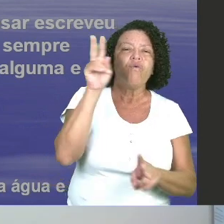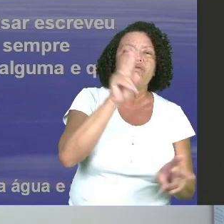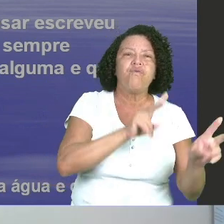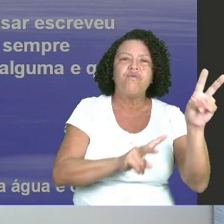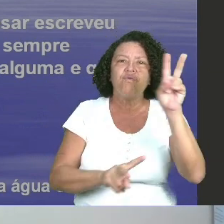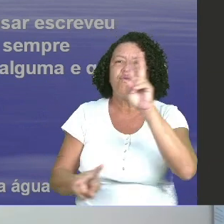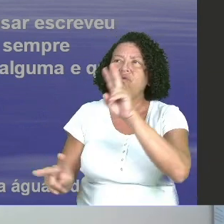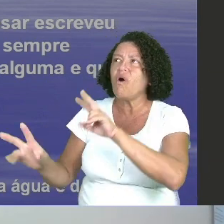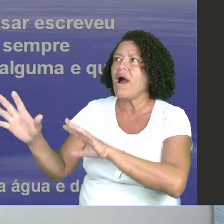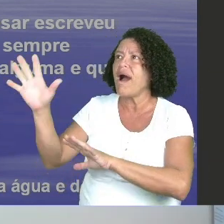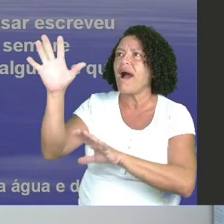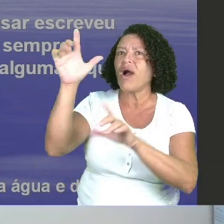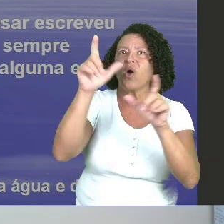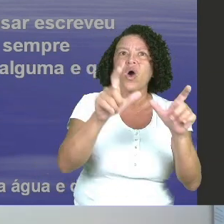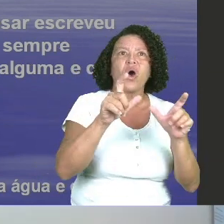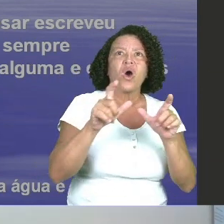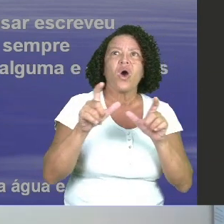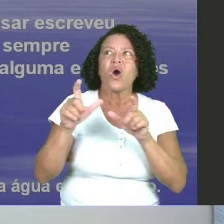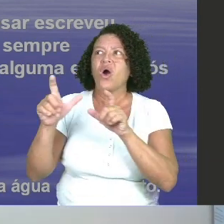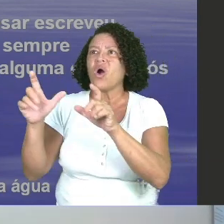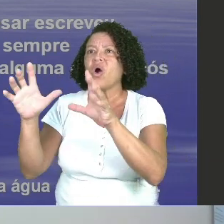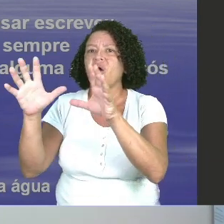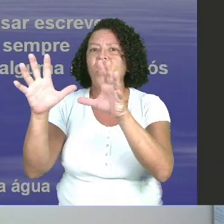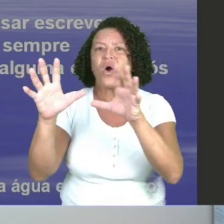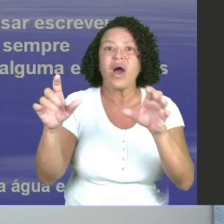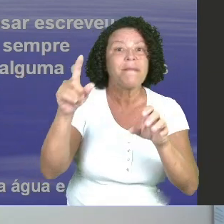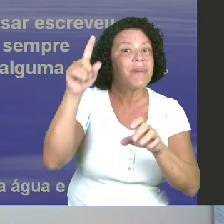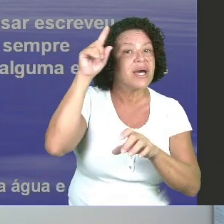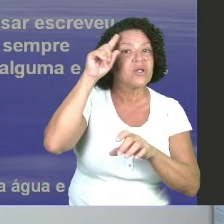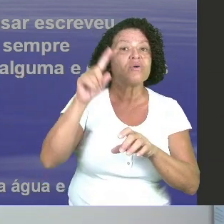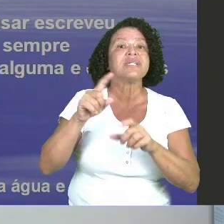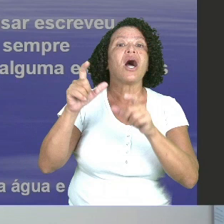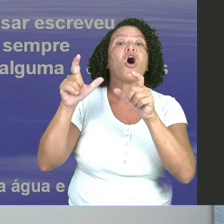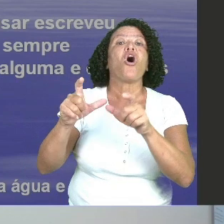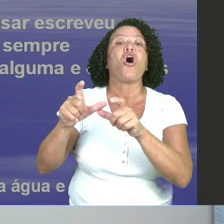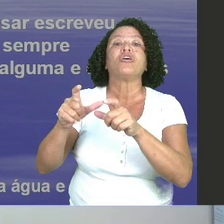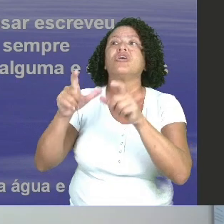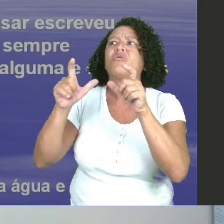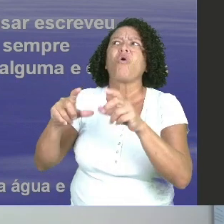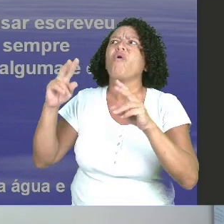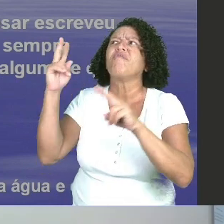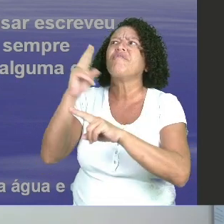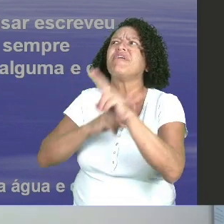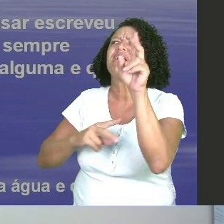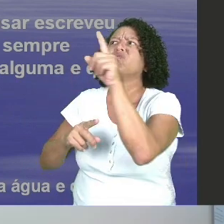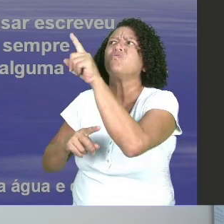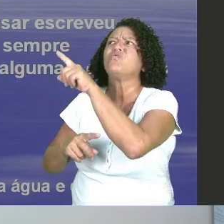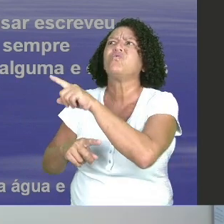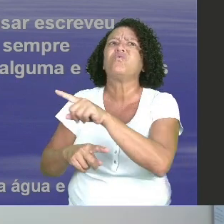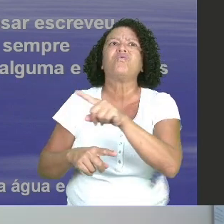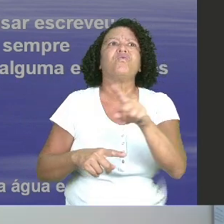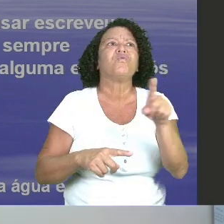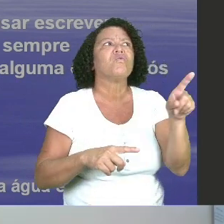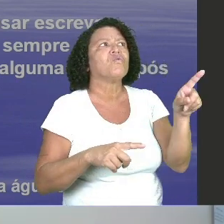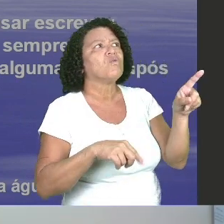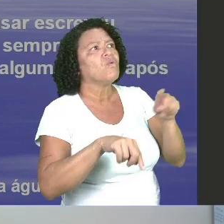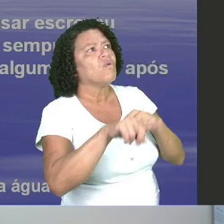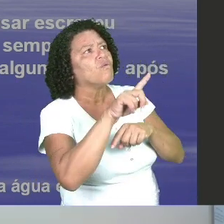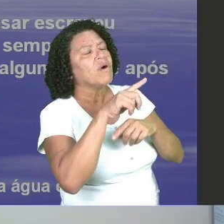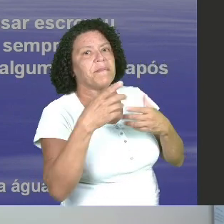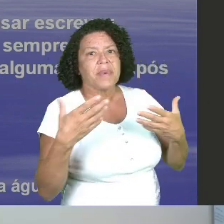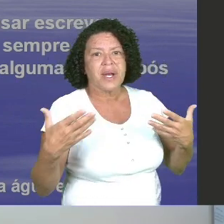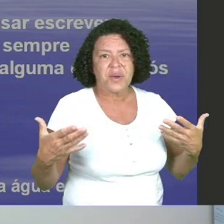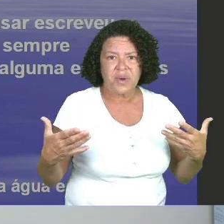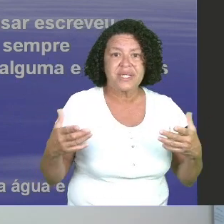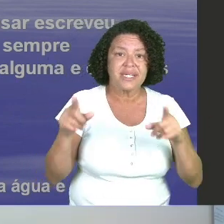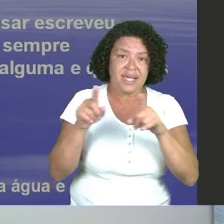quer, e tu ouves o ruído, mas não sabes de onde ele vem, nem para onde ele vai. O mesmo ocorre de todo